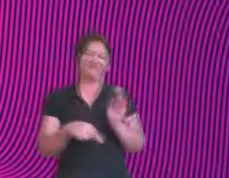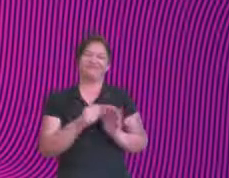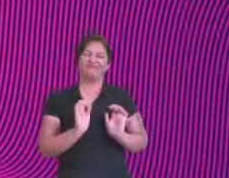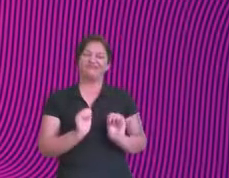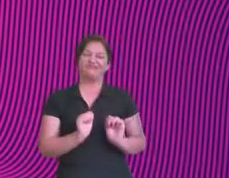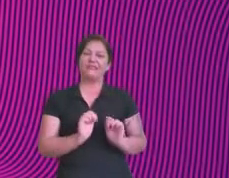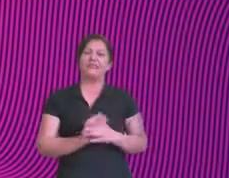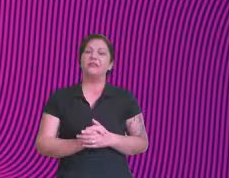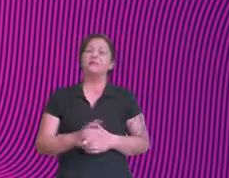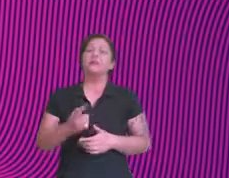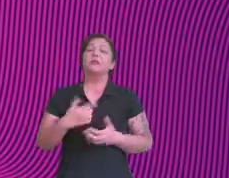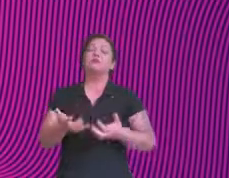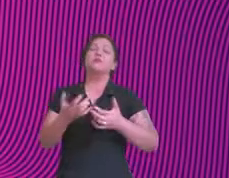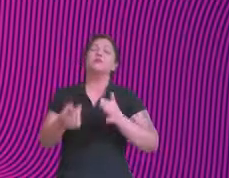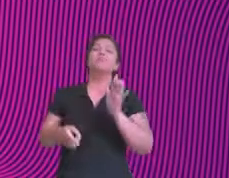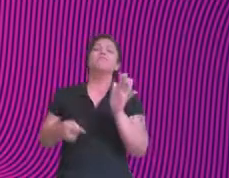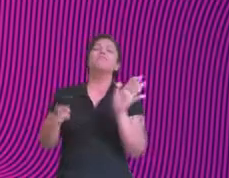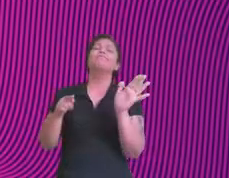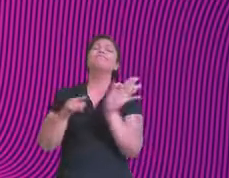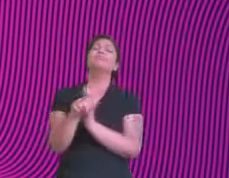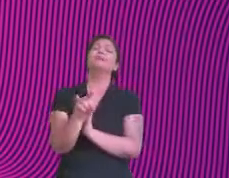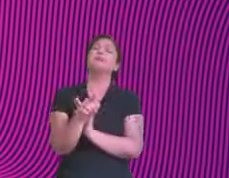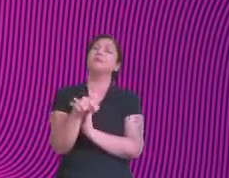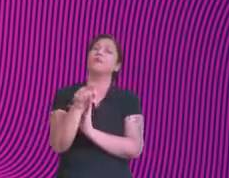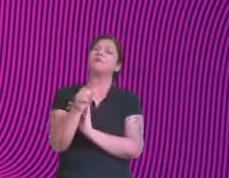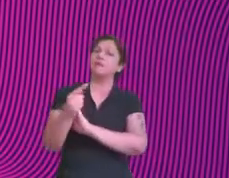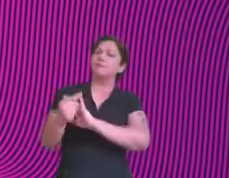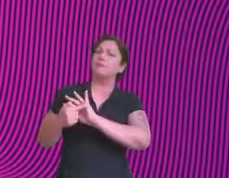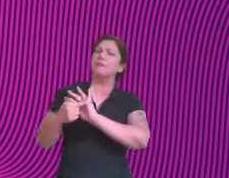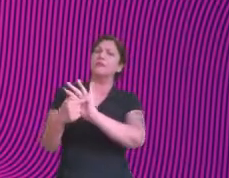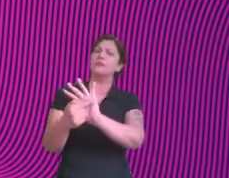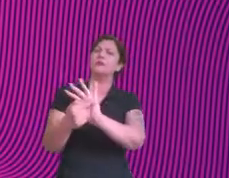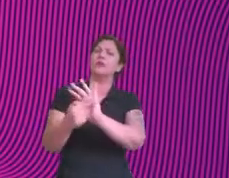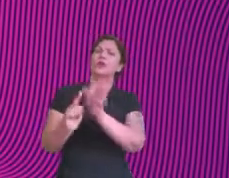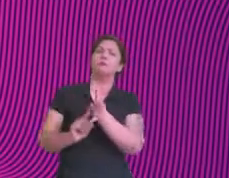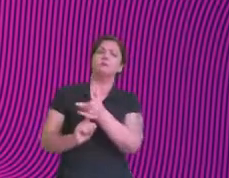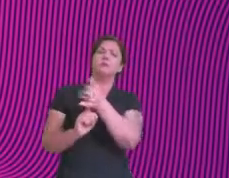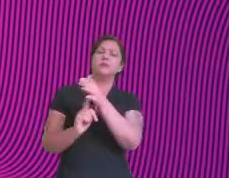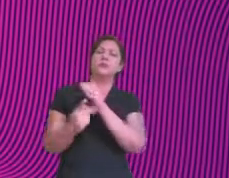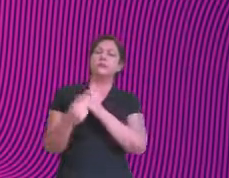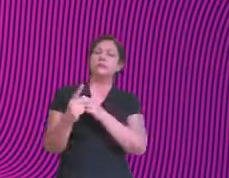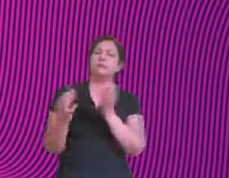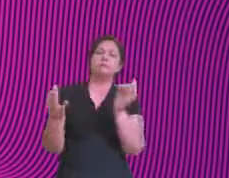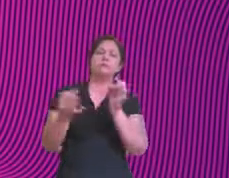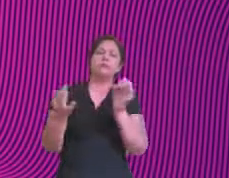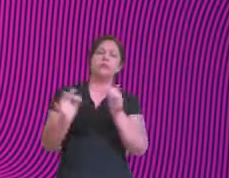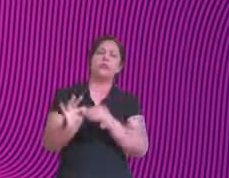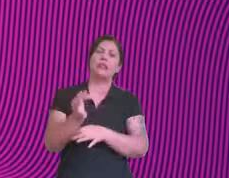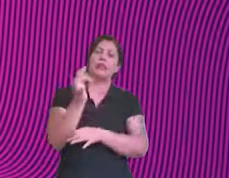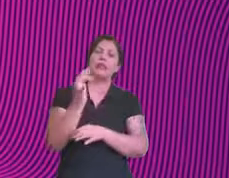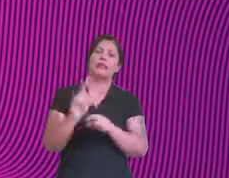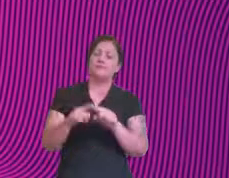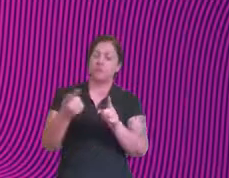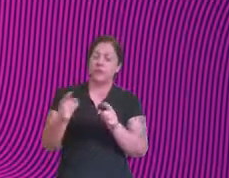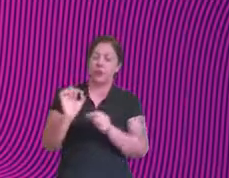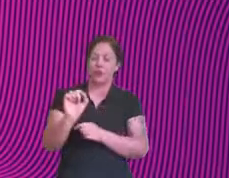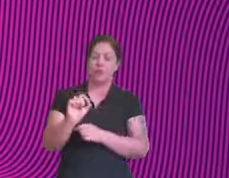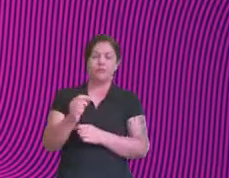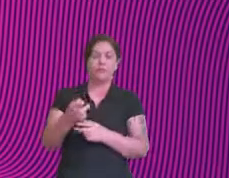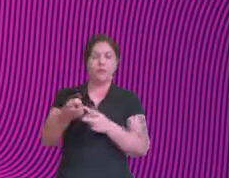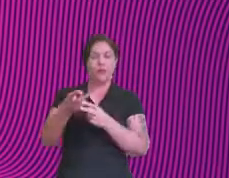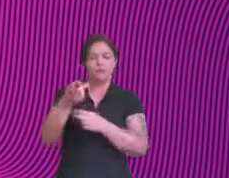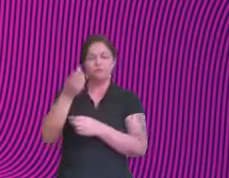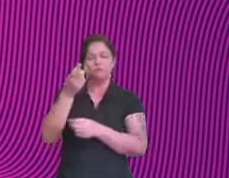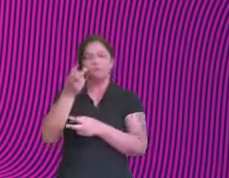uma pergunta, você apresentou muito bem a aula, Gustavo, e sobre técnica, né? Eu vi que tem a técnica aberta,